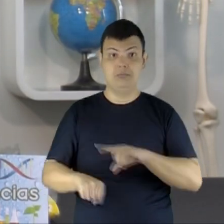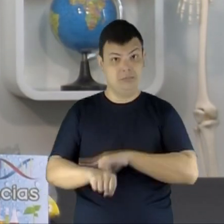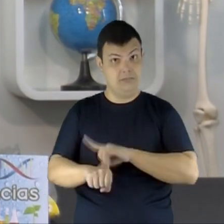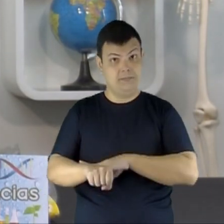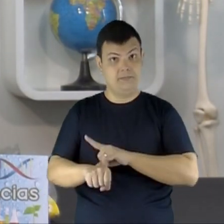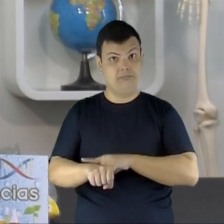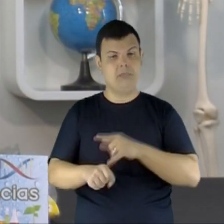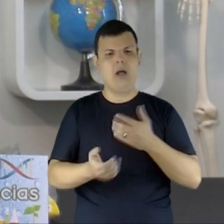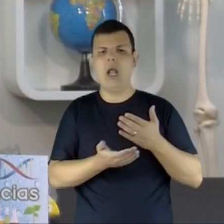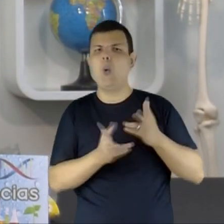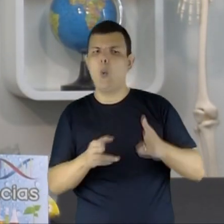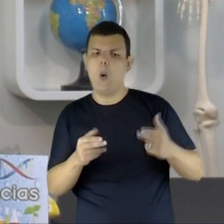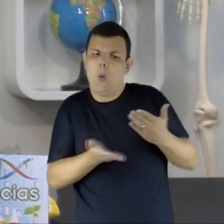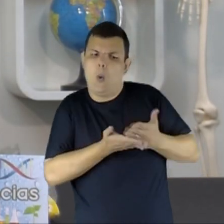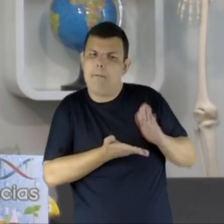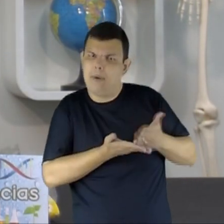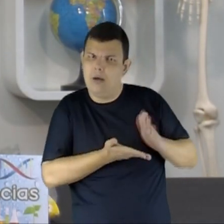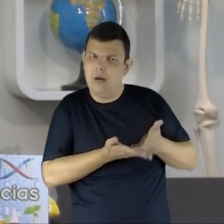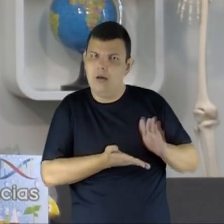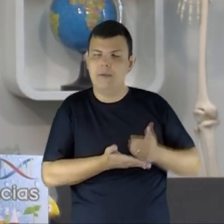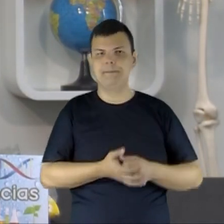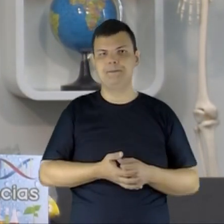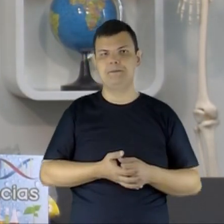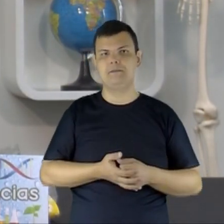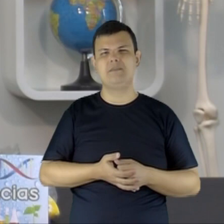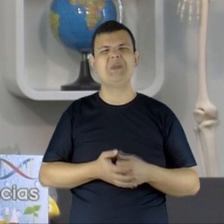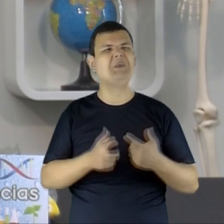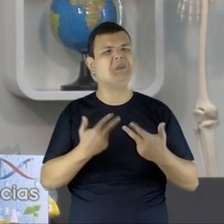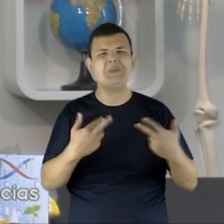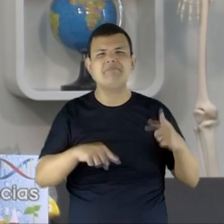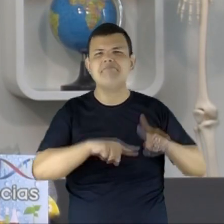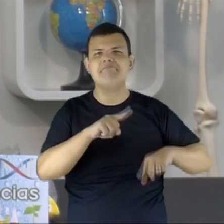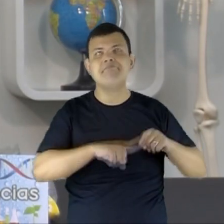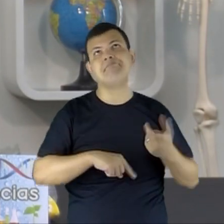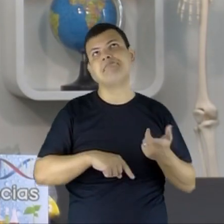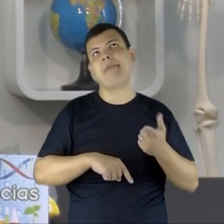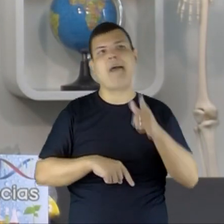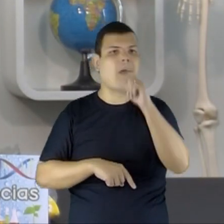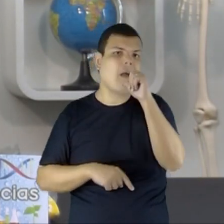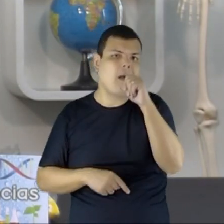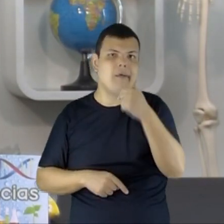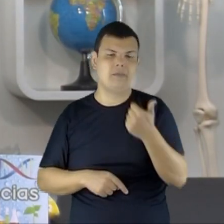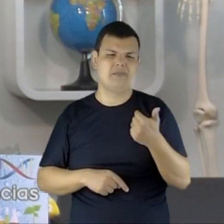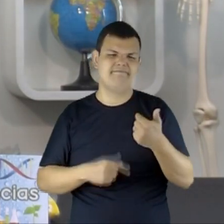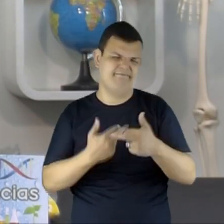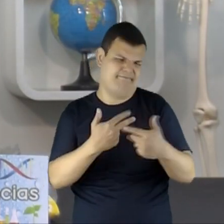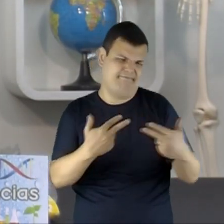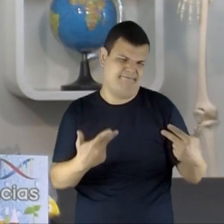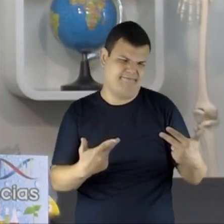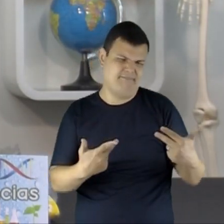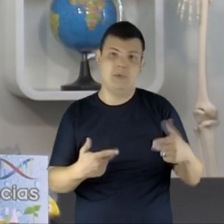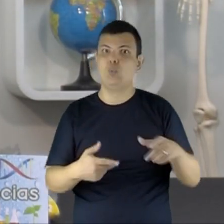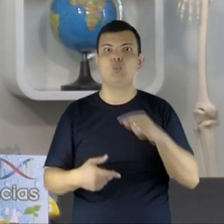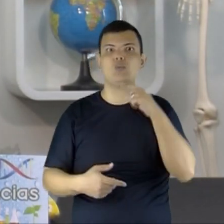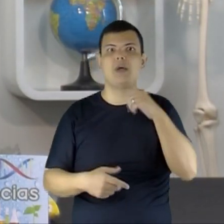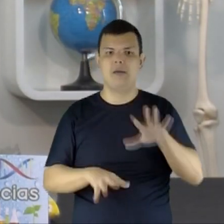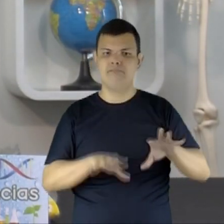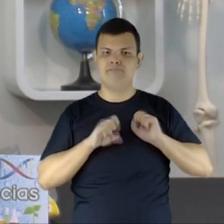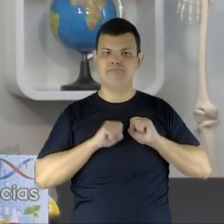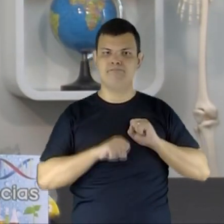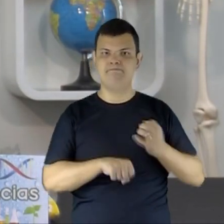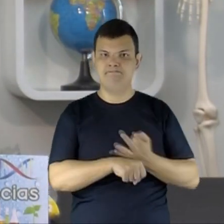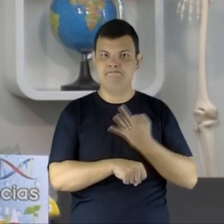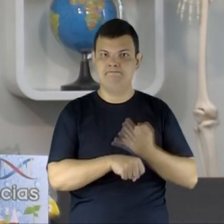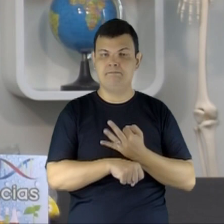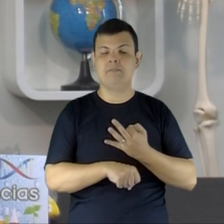momento da excreção. Aquelas substâncias, a água, outras substâncias que não são aproveitadas pelo nosso